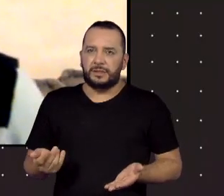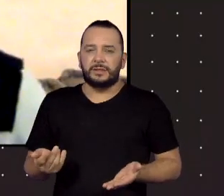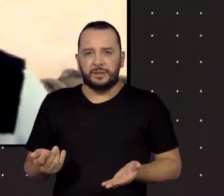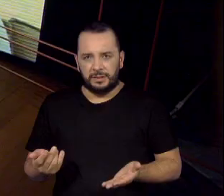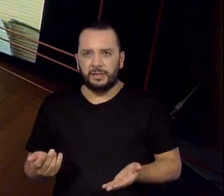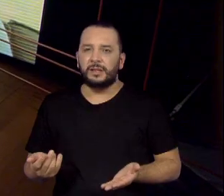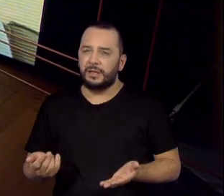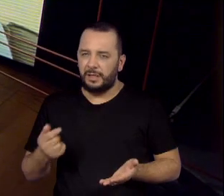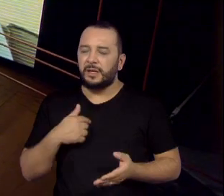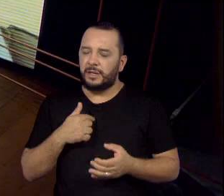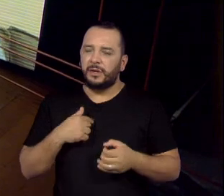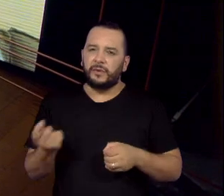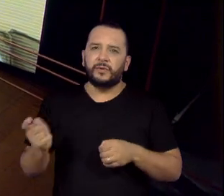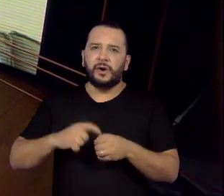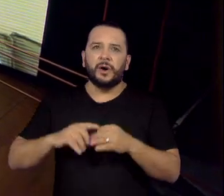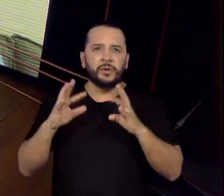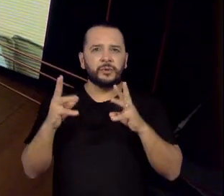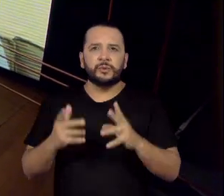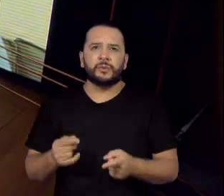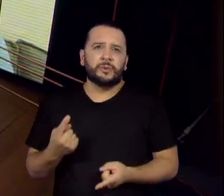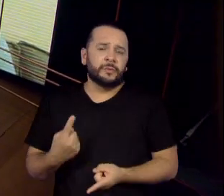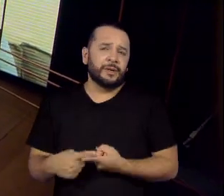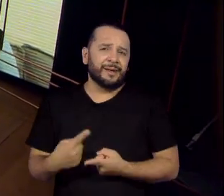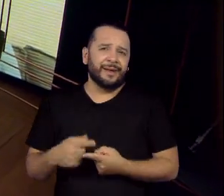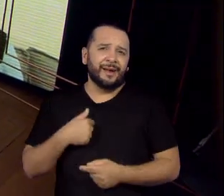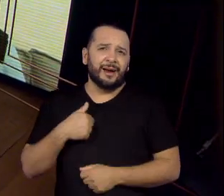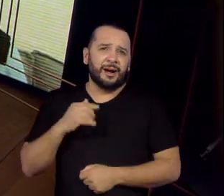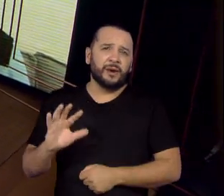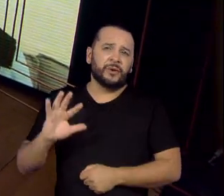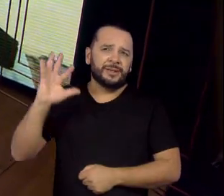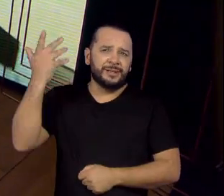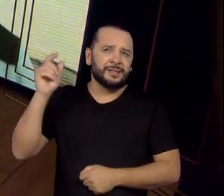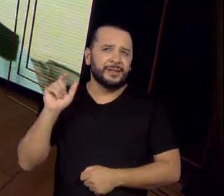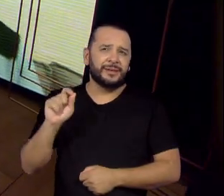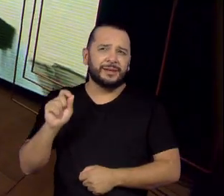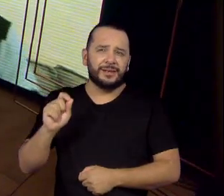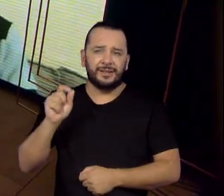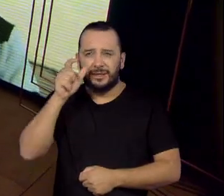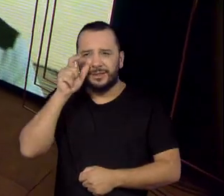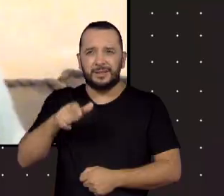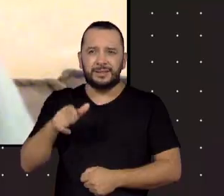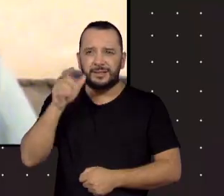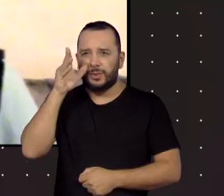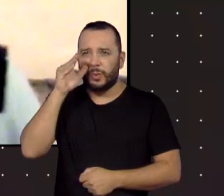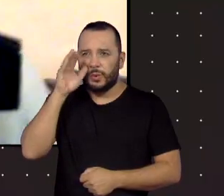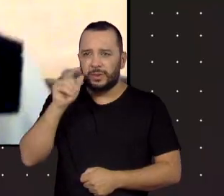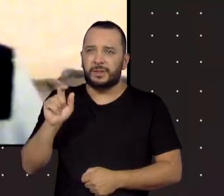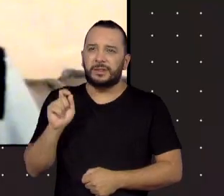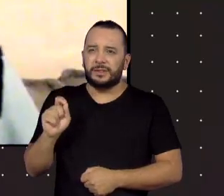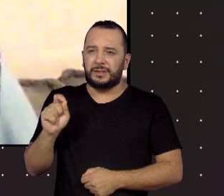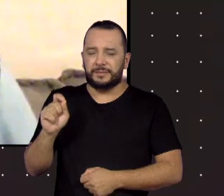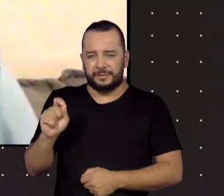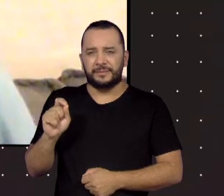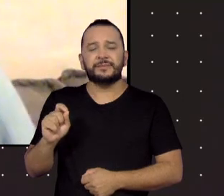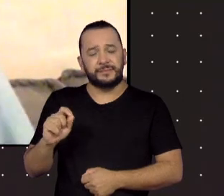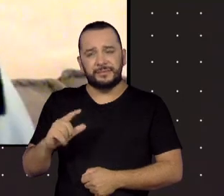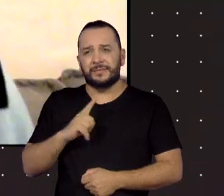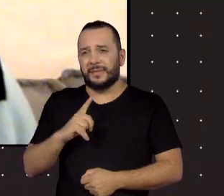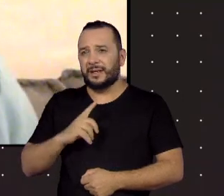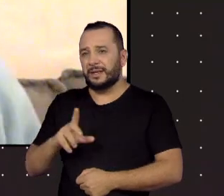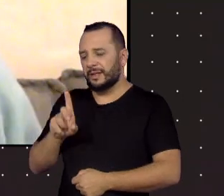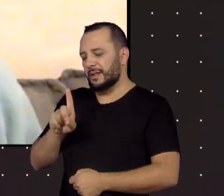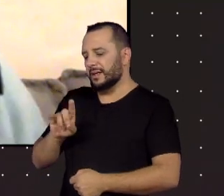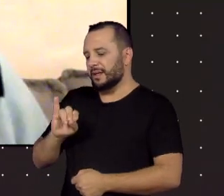Eu retomo tudo porque, no fim, acabou acontecendo uma coisa curiosa, que chama... A distopia, na verdade,